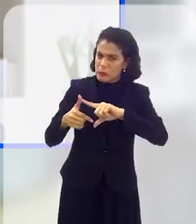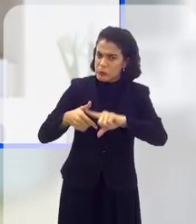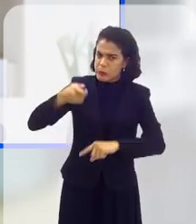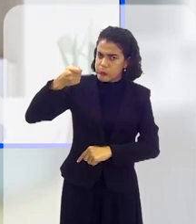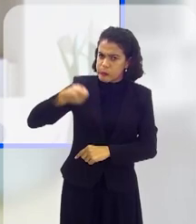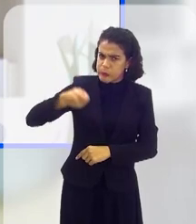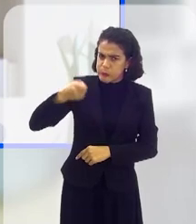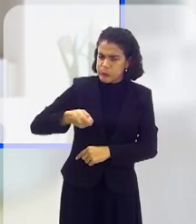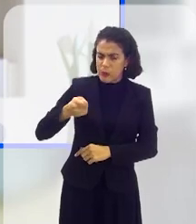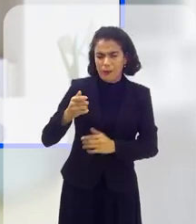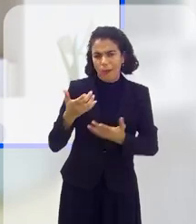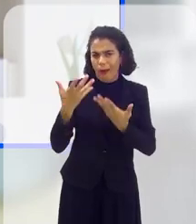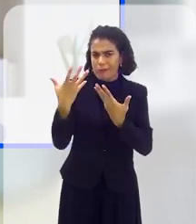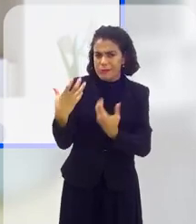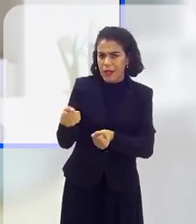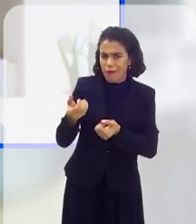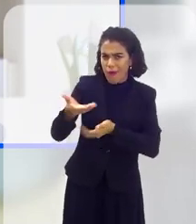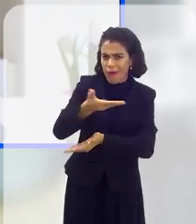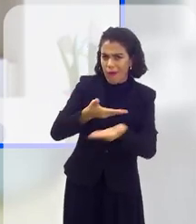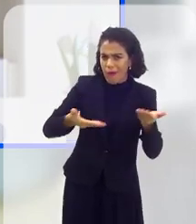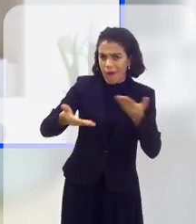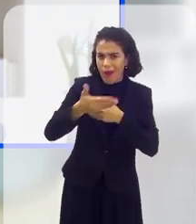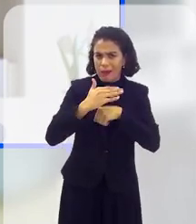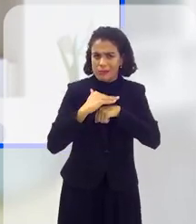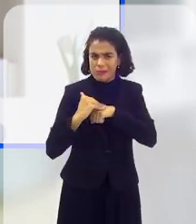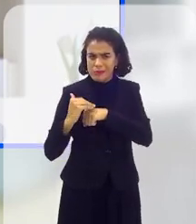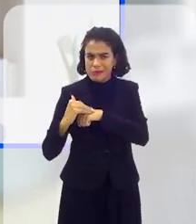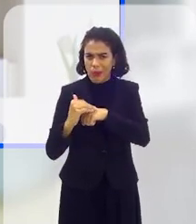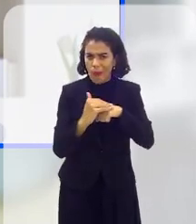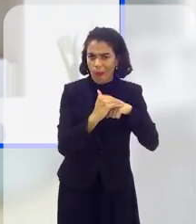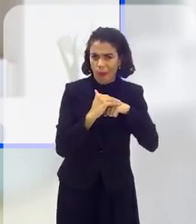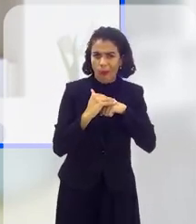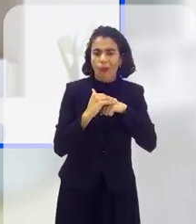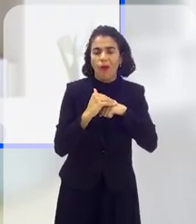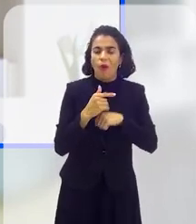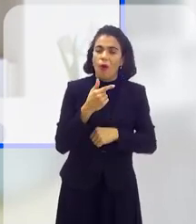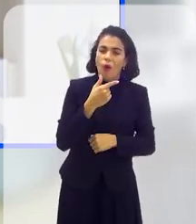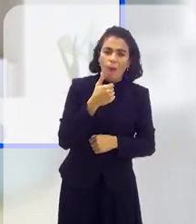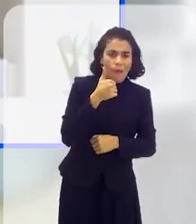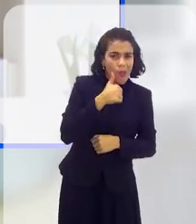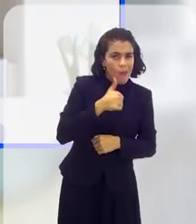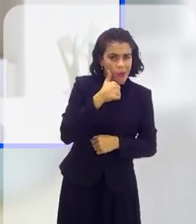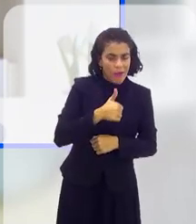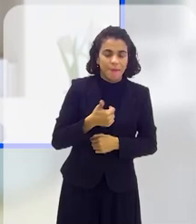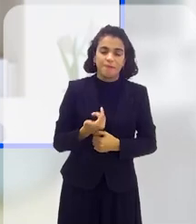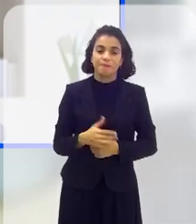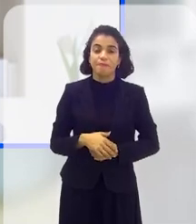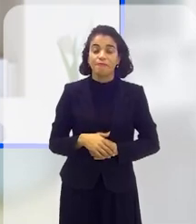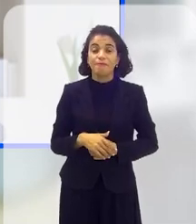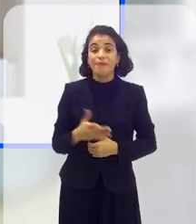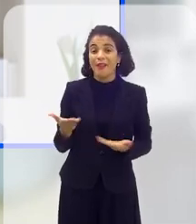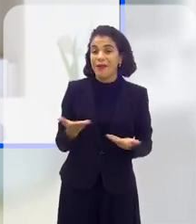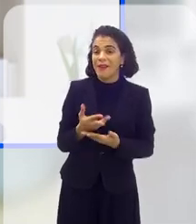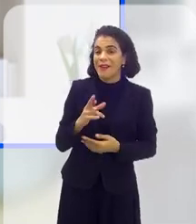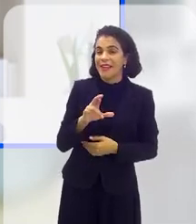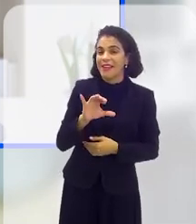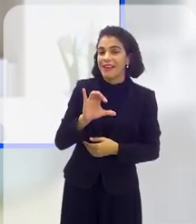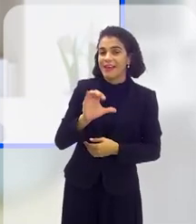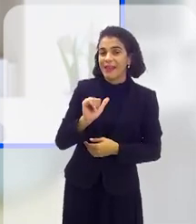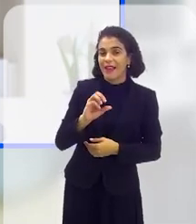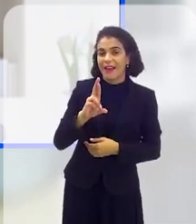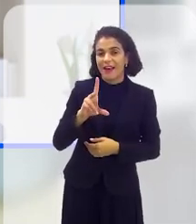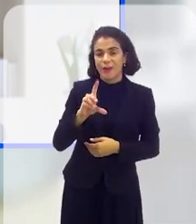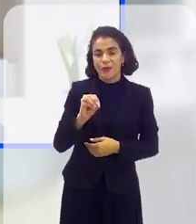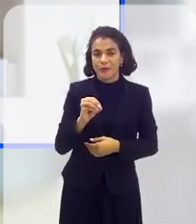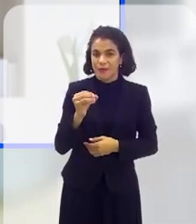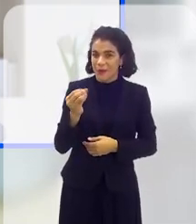que não era tão aceitável assim uma relação homoafetiva como você mesmo citou. Agora, Ricardo, eu queria que você